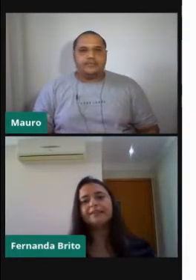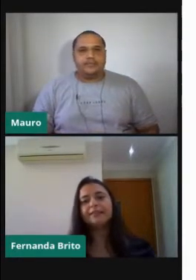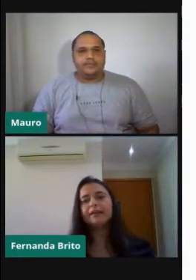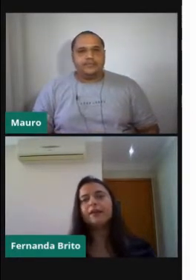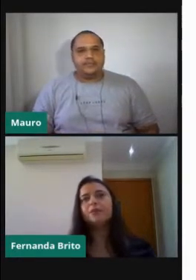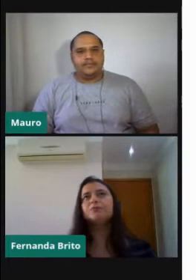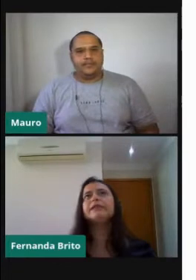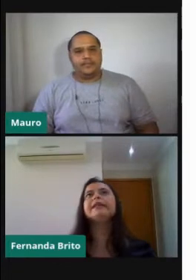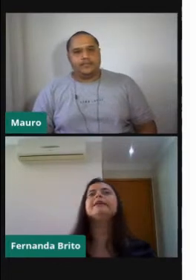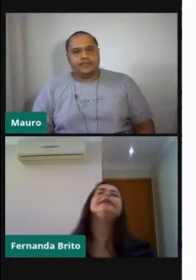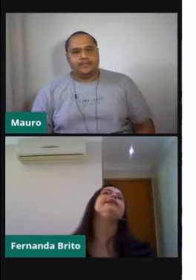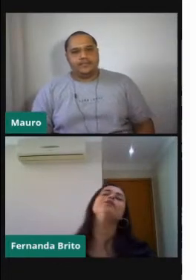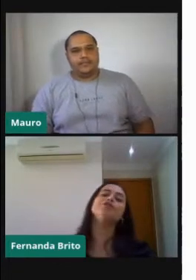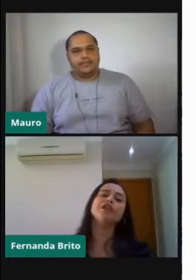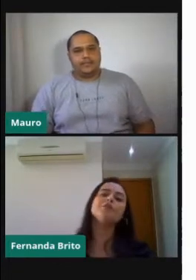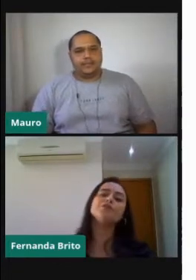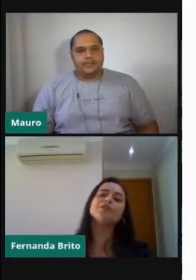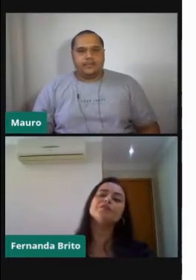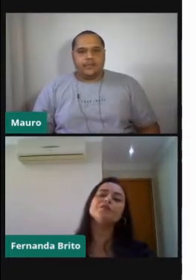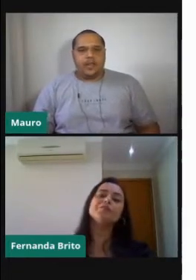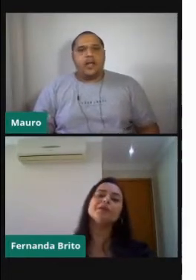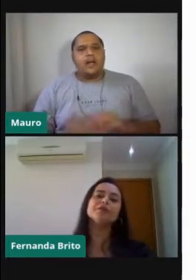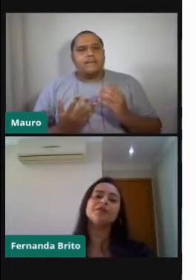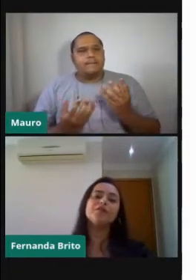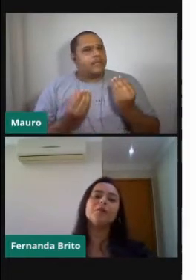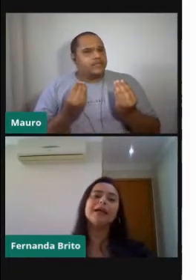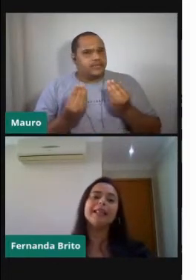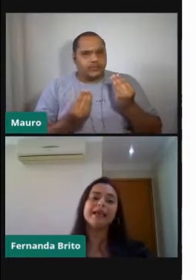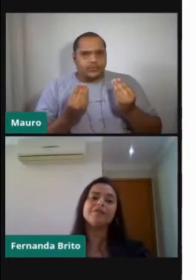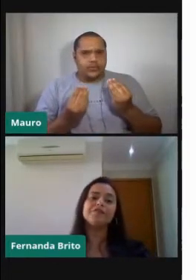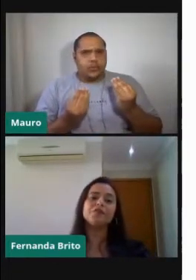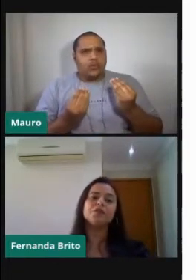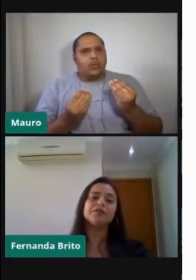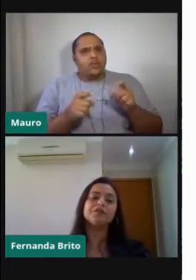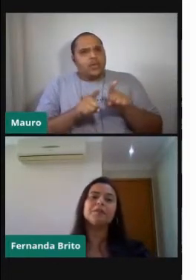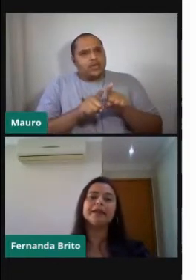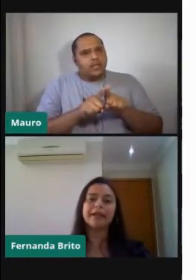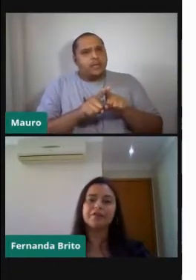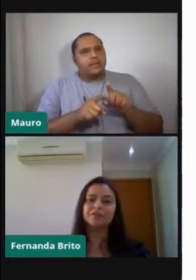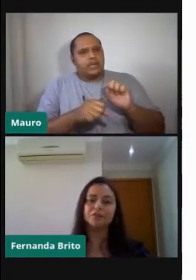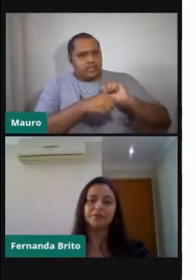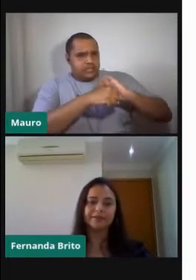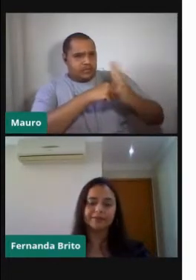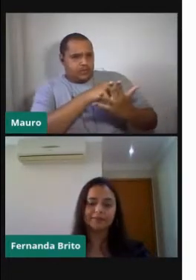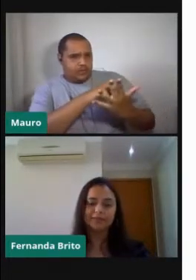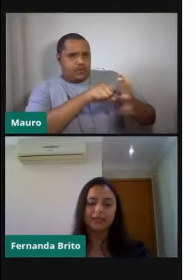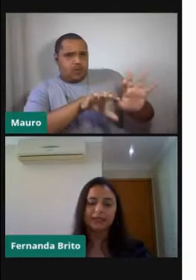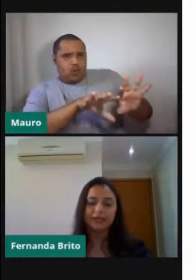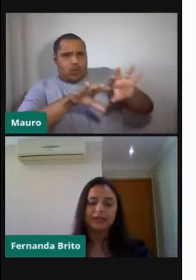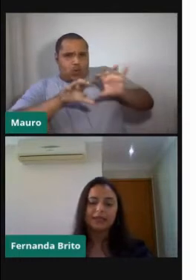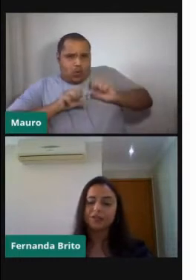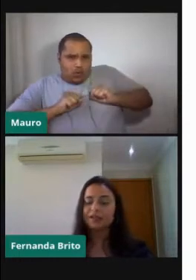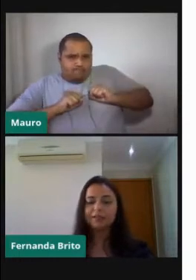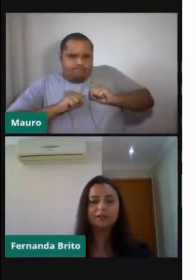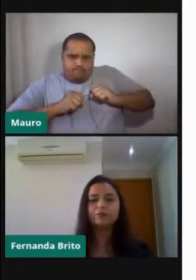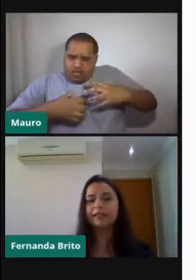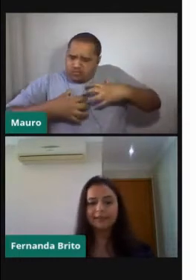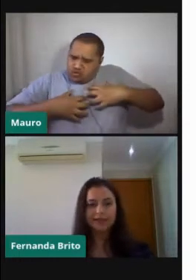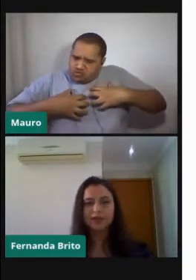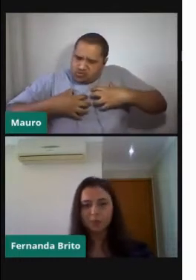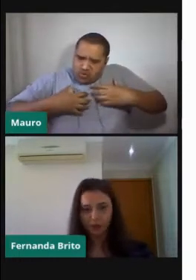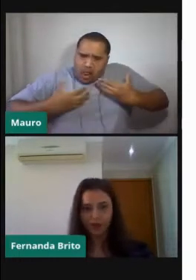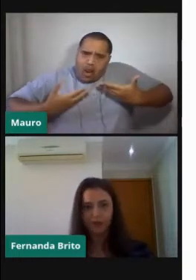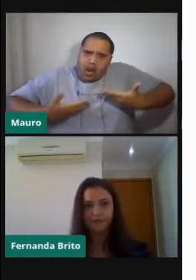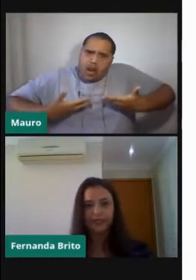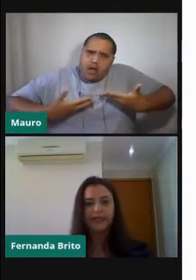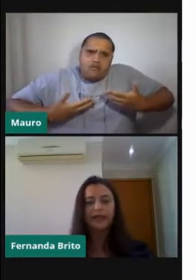que faz, então, né, nós termos o desenvolvimento da forma leve ou da forma grave da doença? A gente ainda não tem